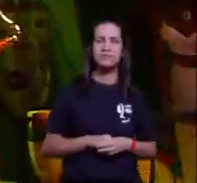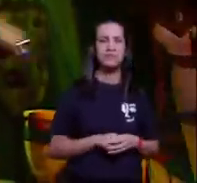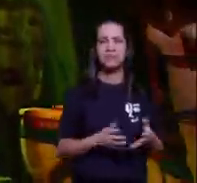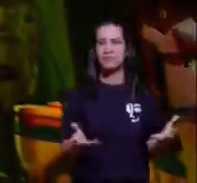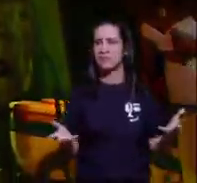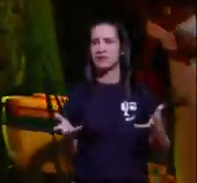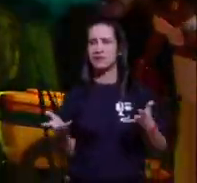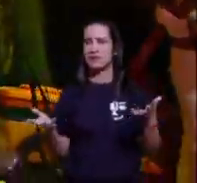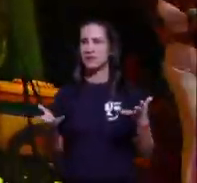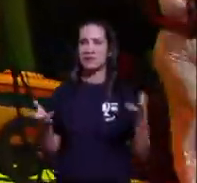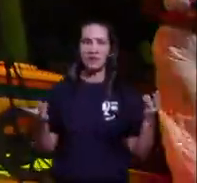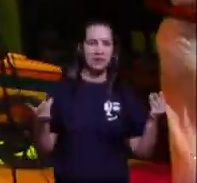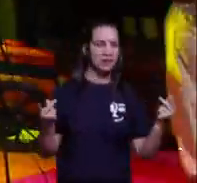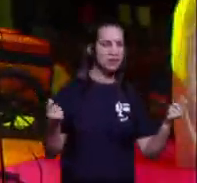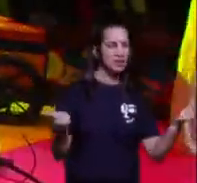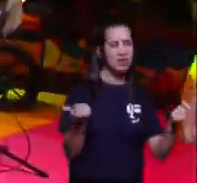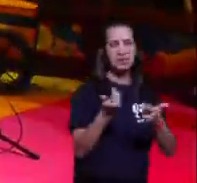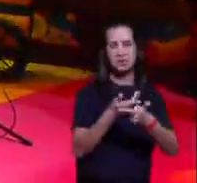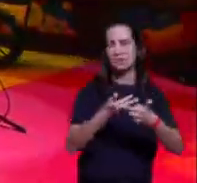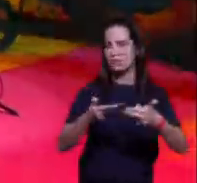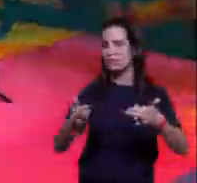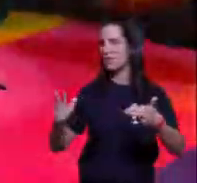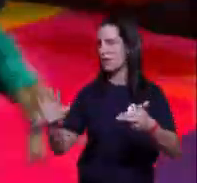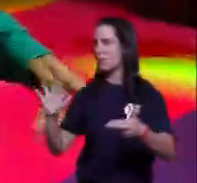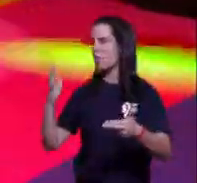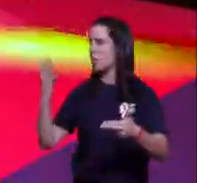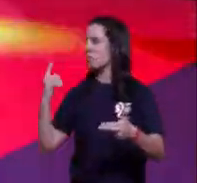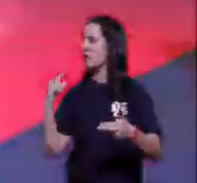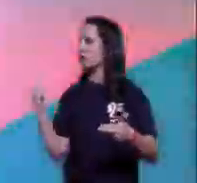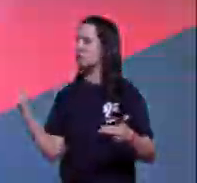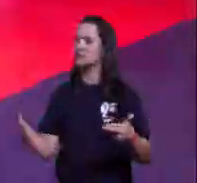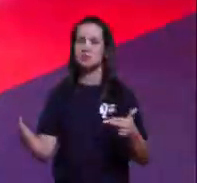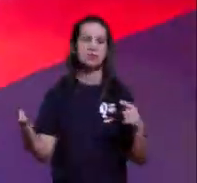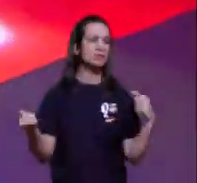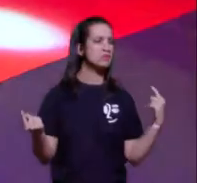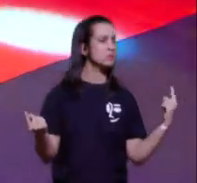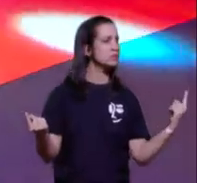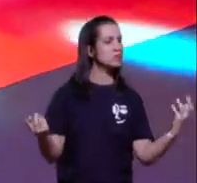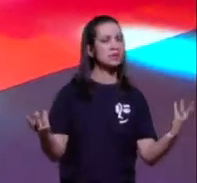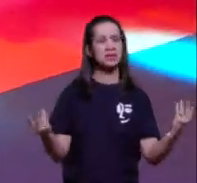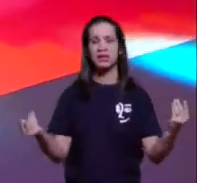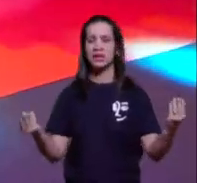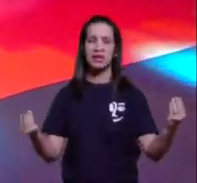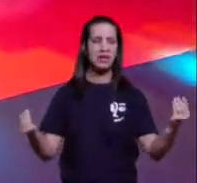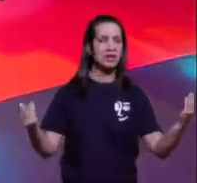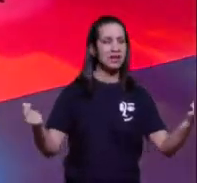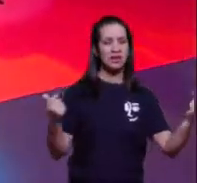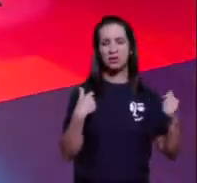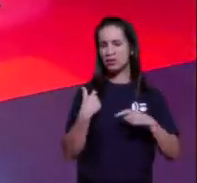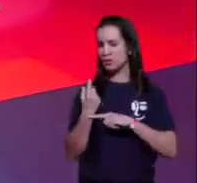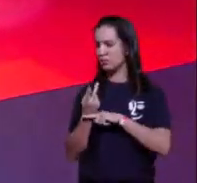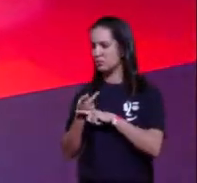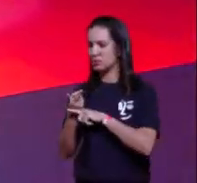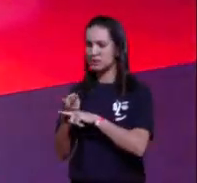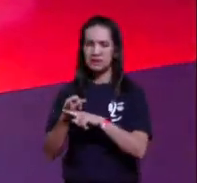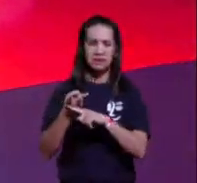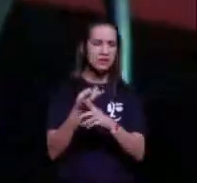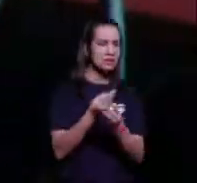A me rondar, esperando quando eu for ao chão. Parece um roteiro de